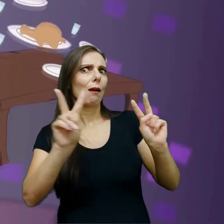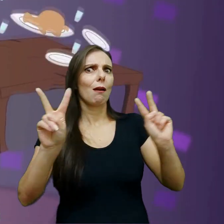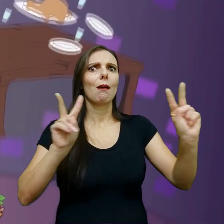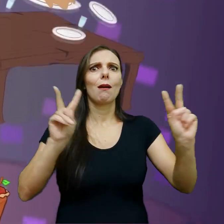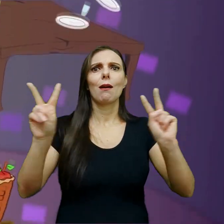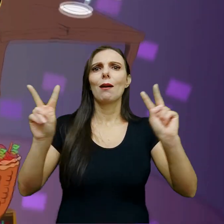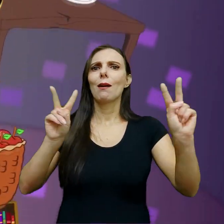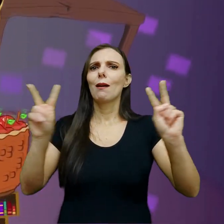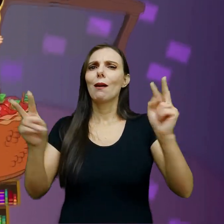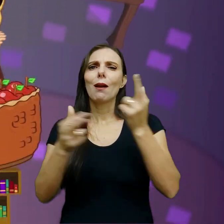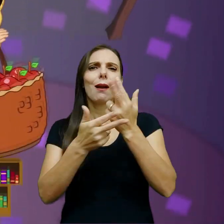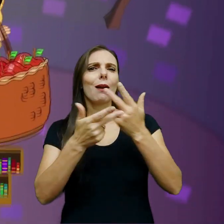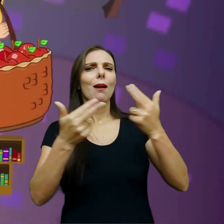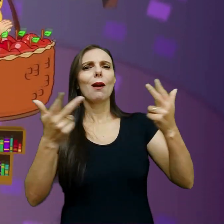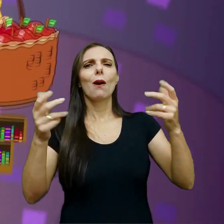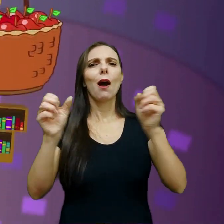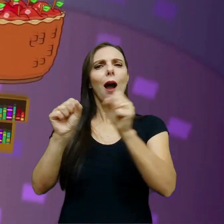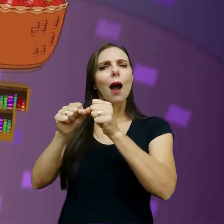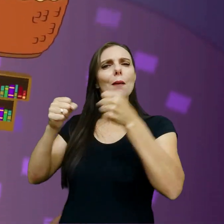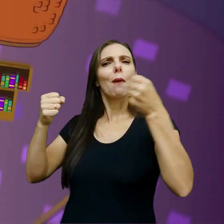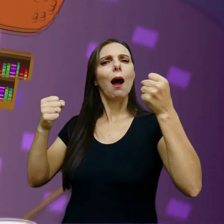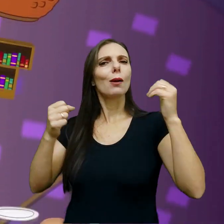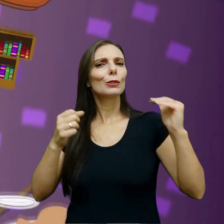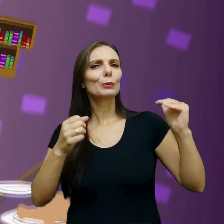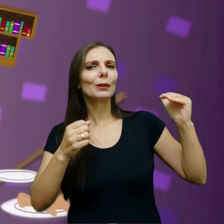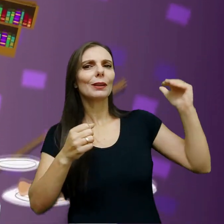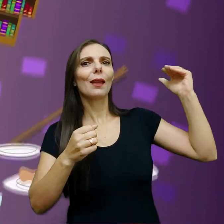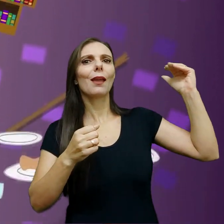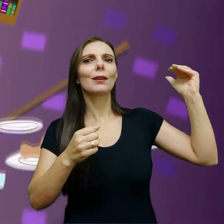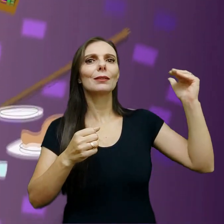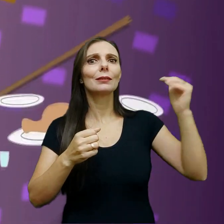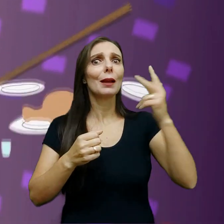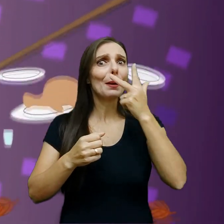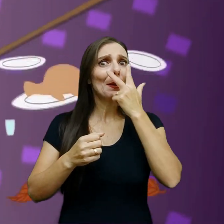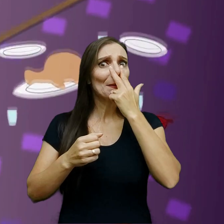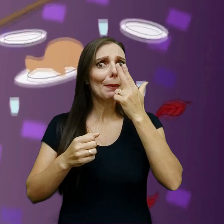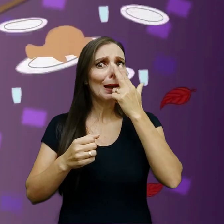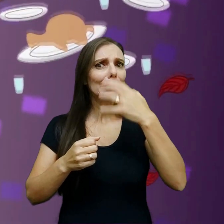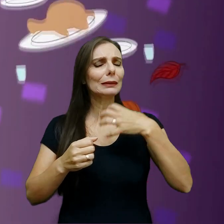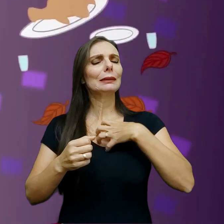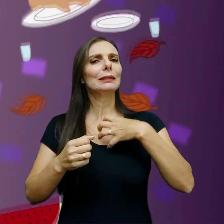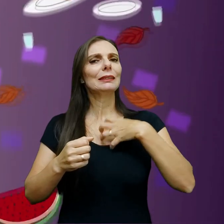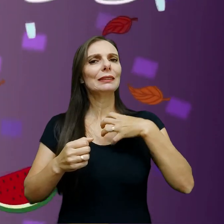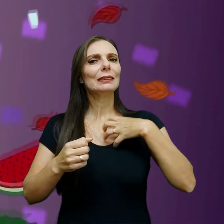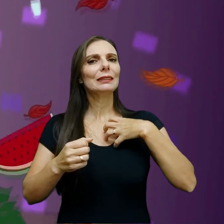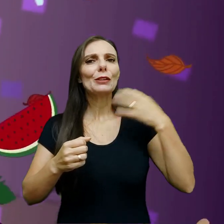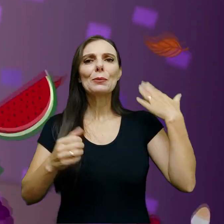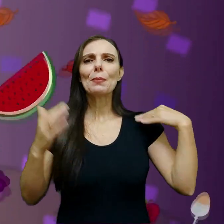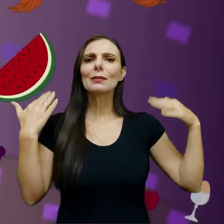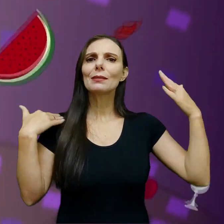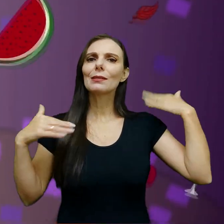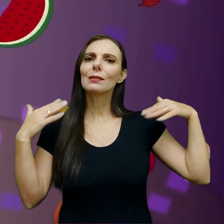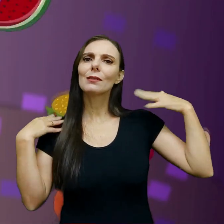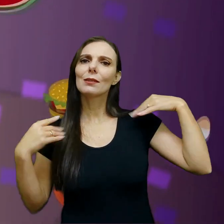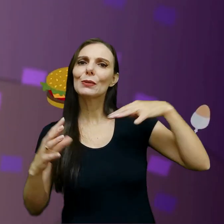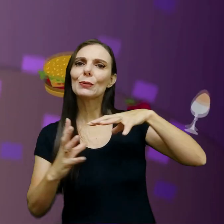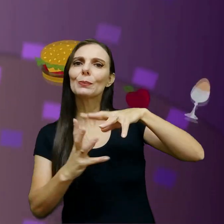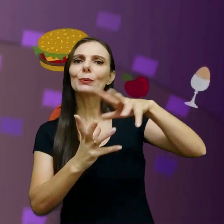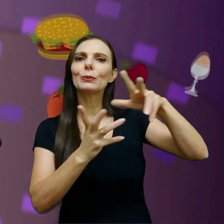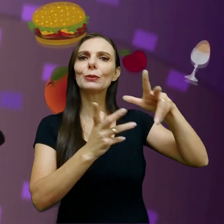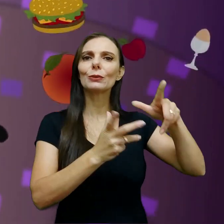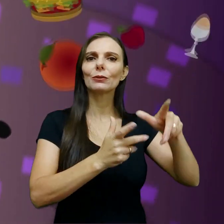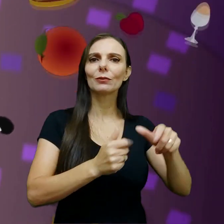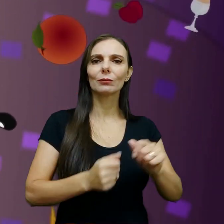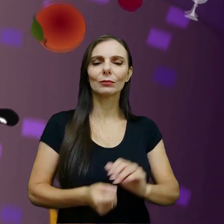ir caindo, a menina viu imagens, pequenos armários e prateleiras. Alice sentiu como se estivesse dando